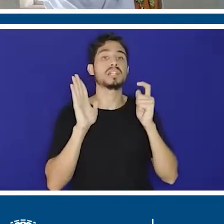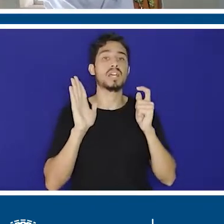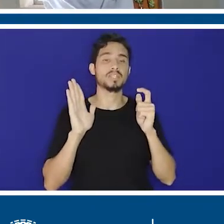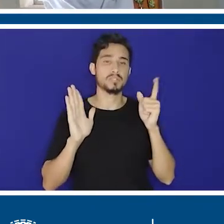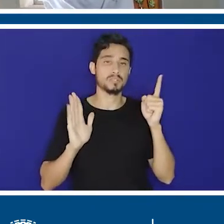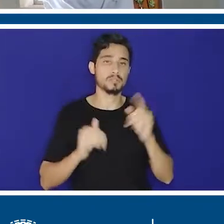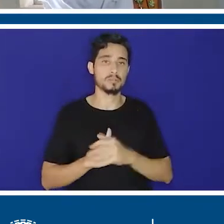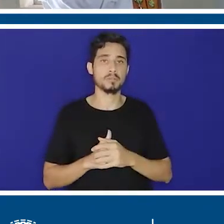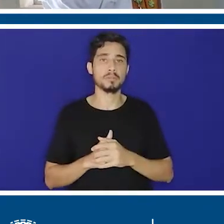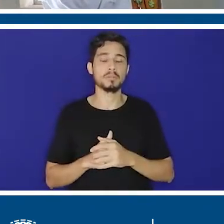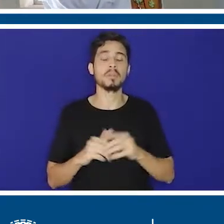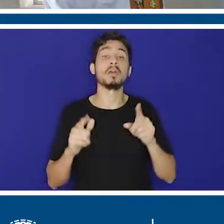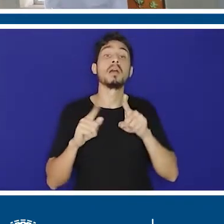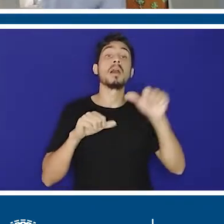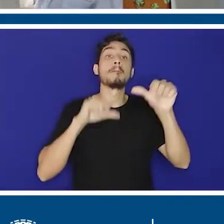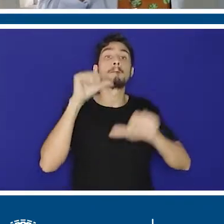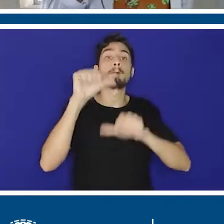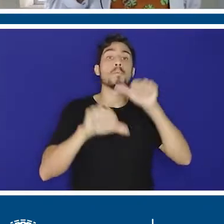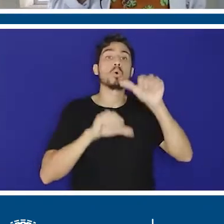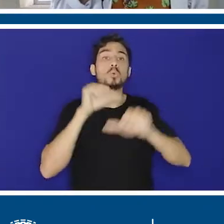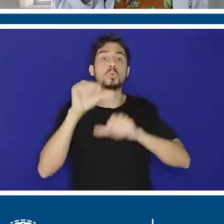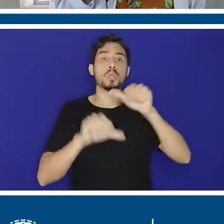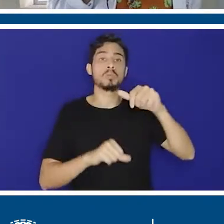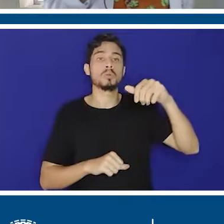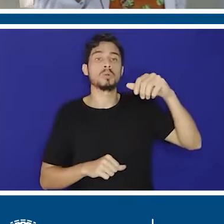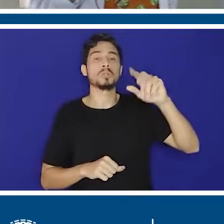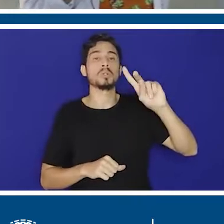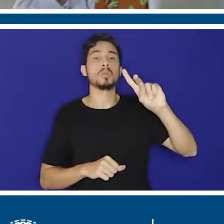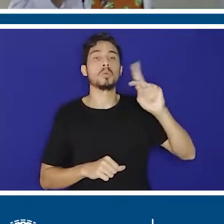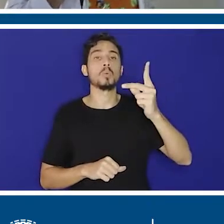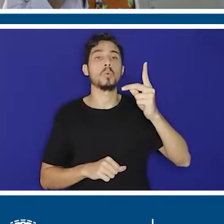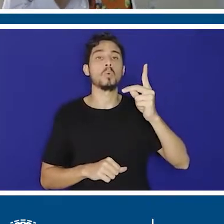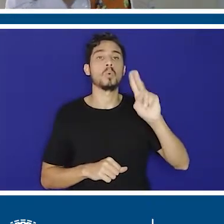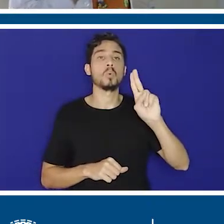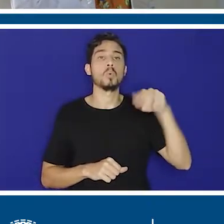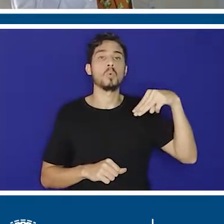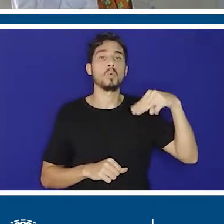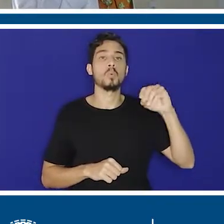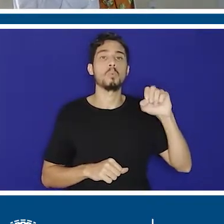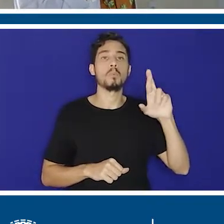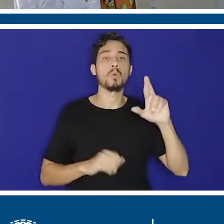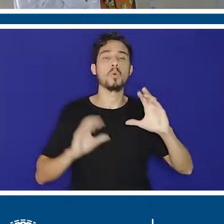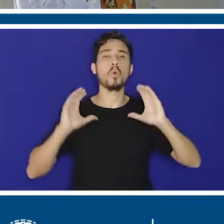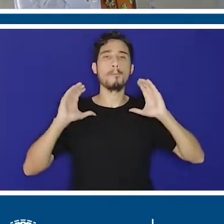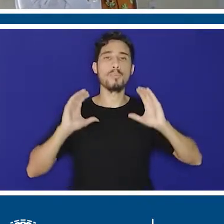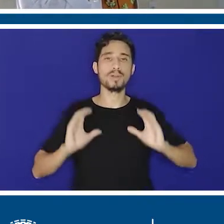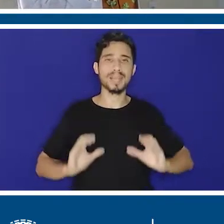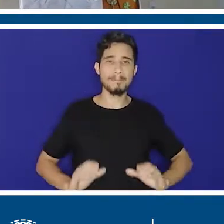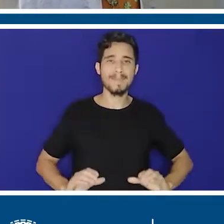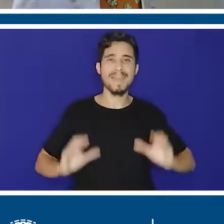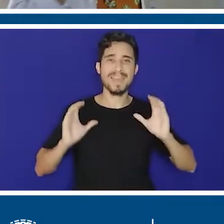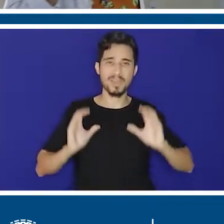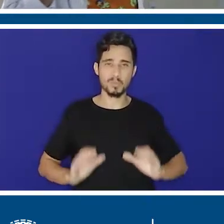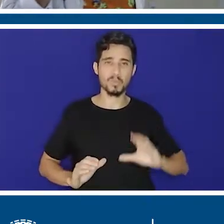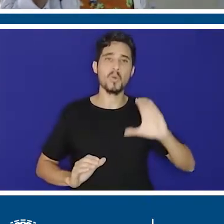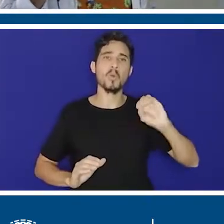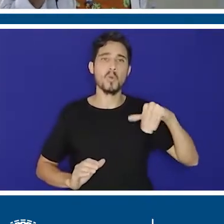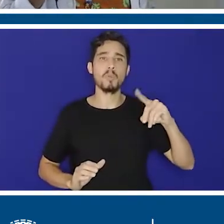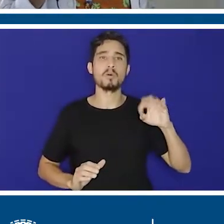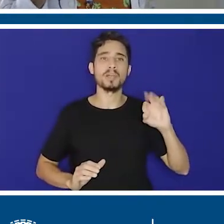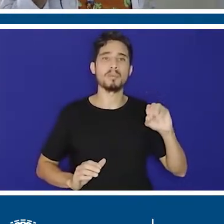Os moduladores do comportamento. Aqui é legal a gente parar mais um pouco, tá? Quais são